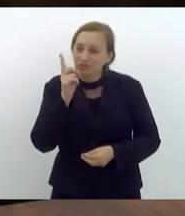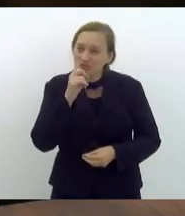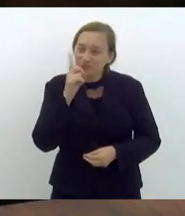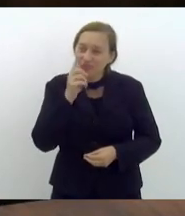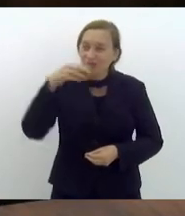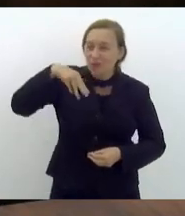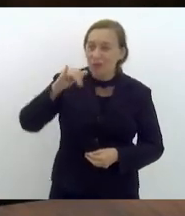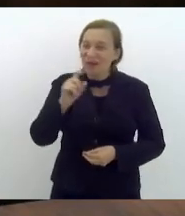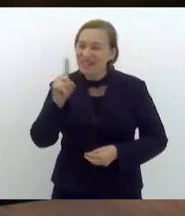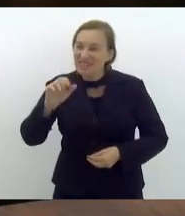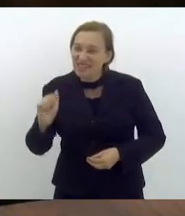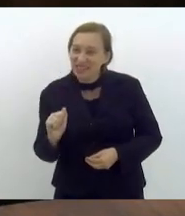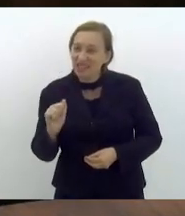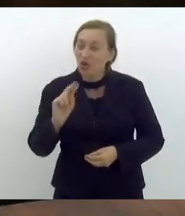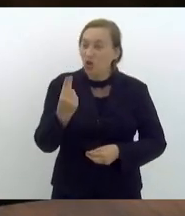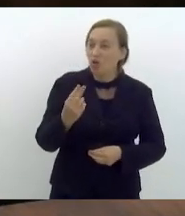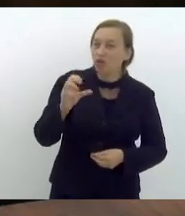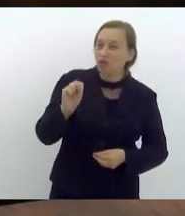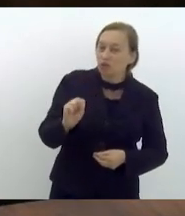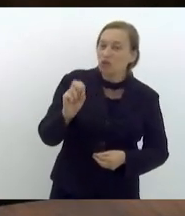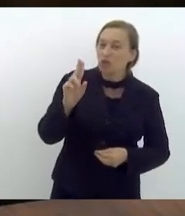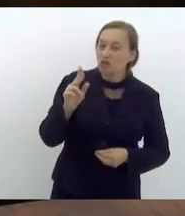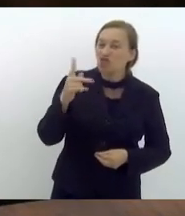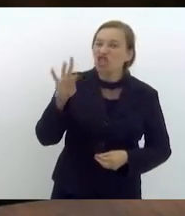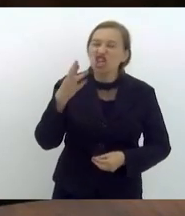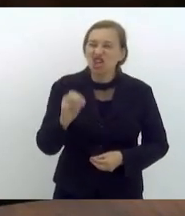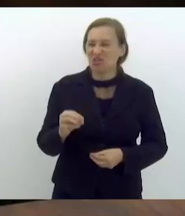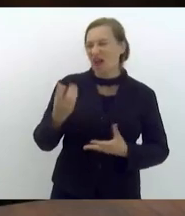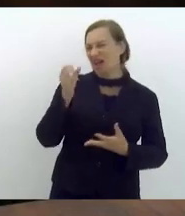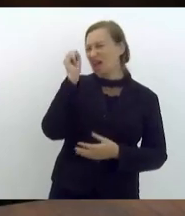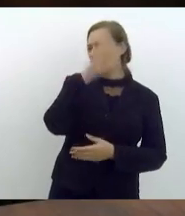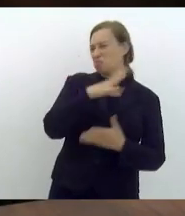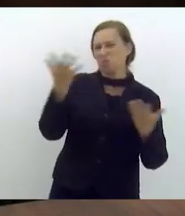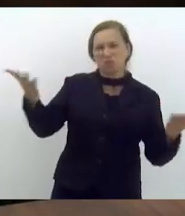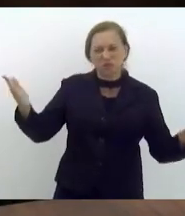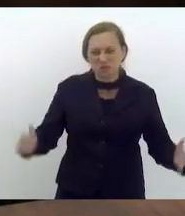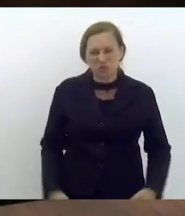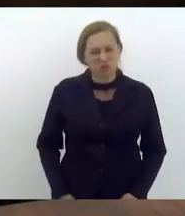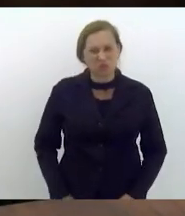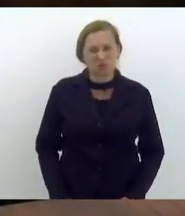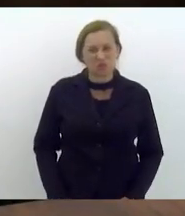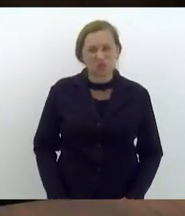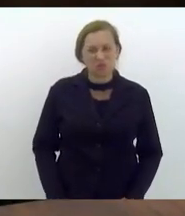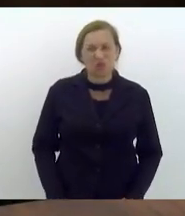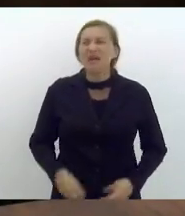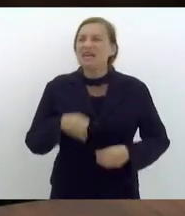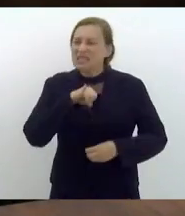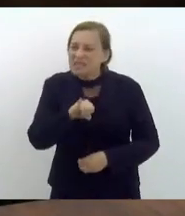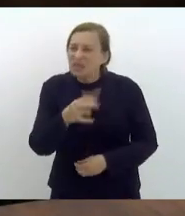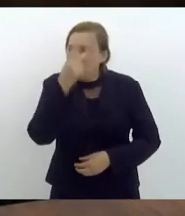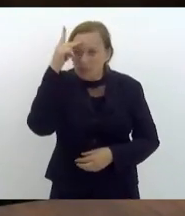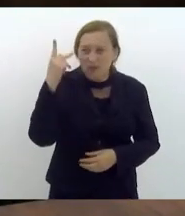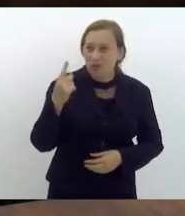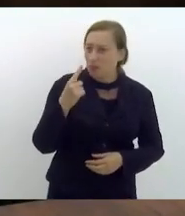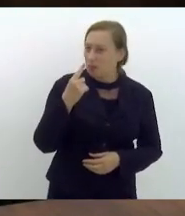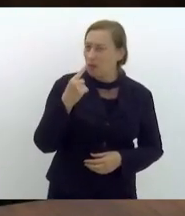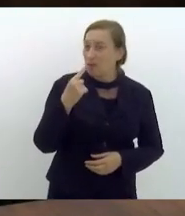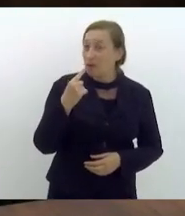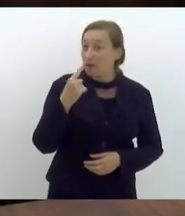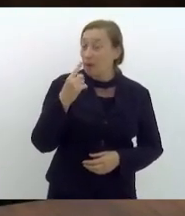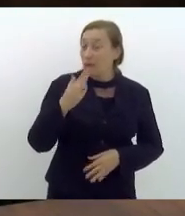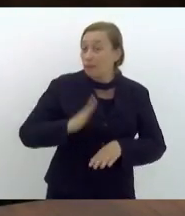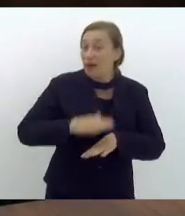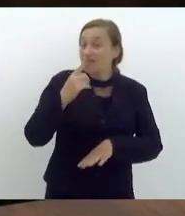nunca deu um Sucrilhos para o filho que coisa ridícula imaginar isso se alguém mais perto do céu